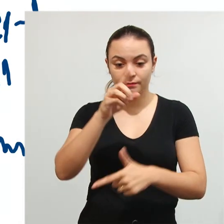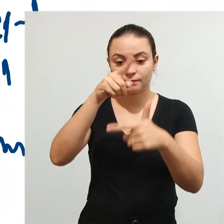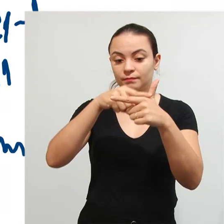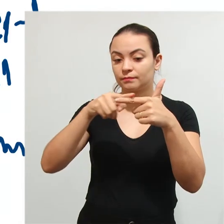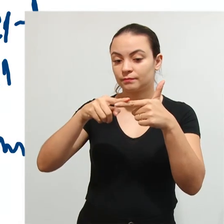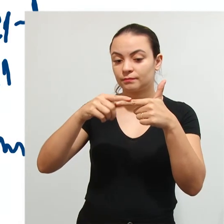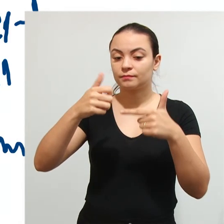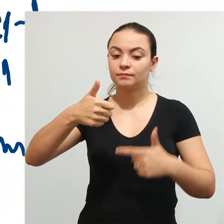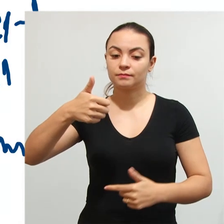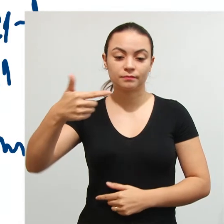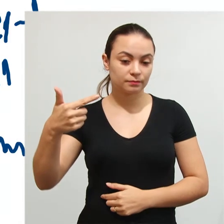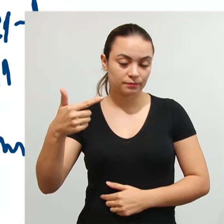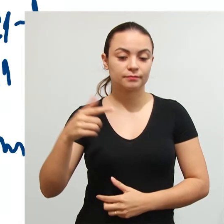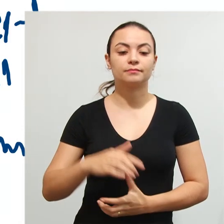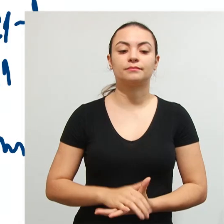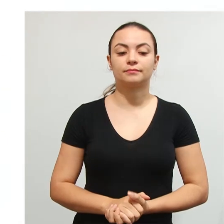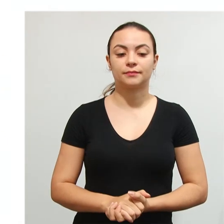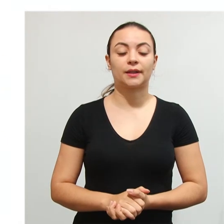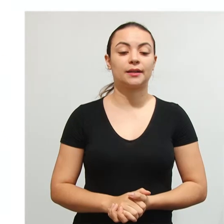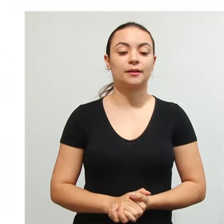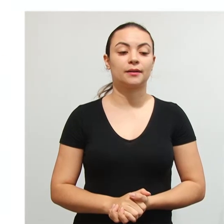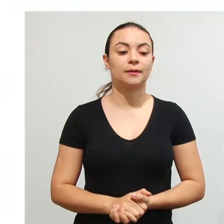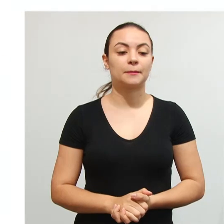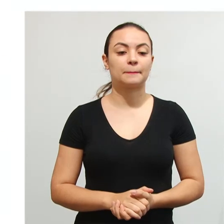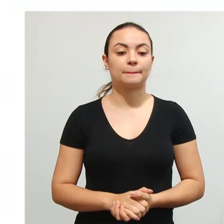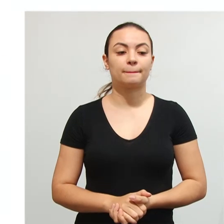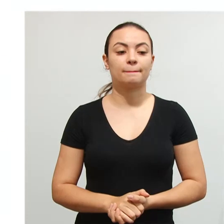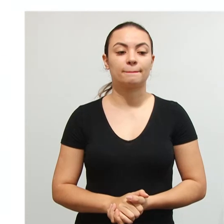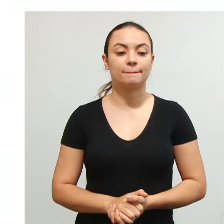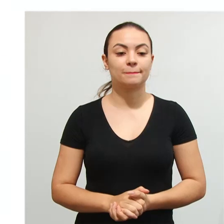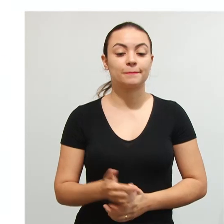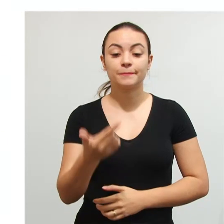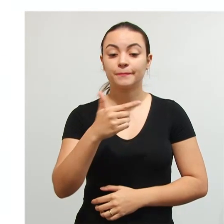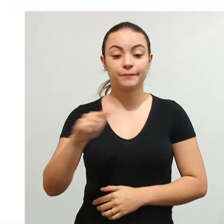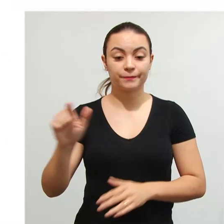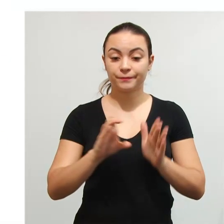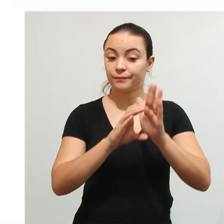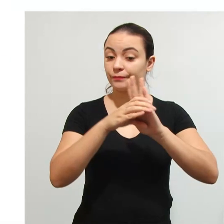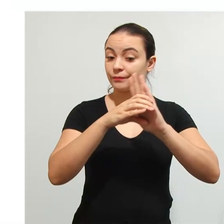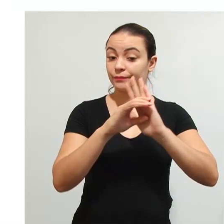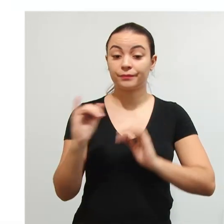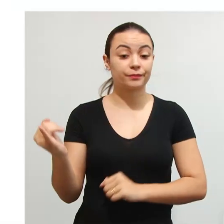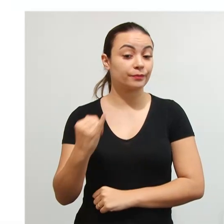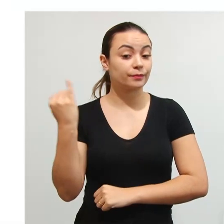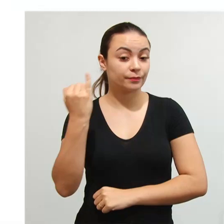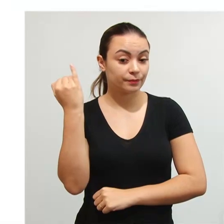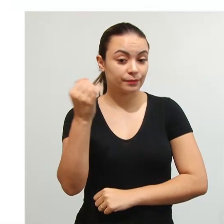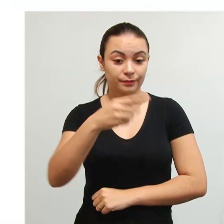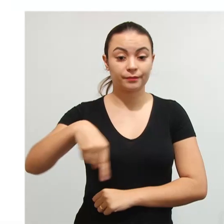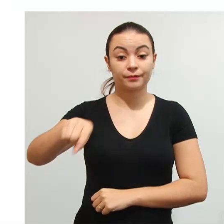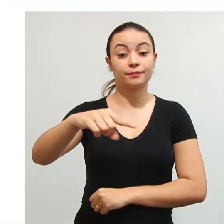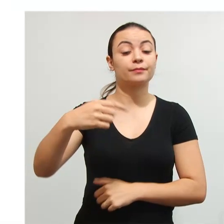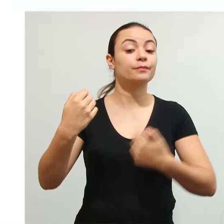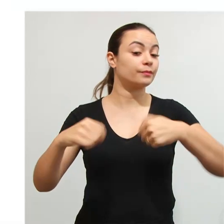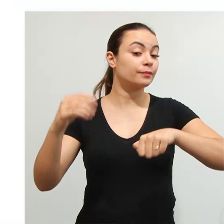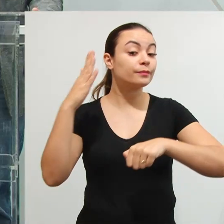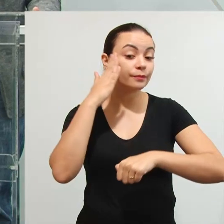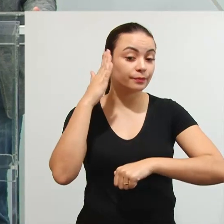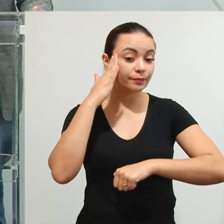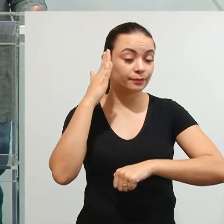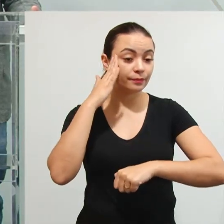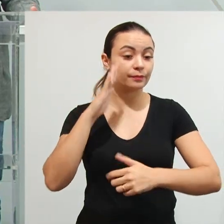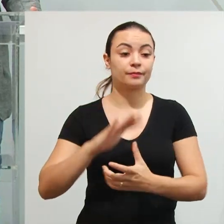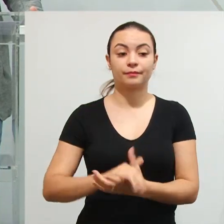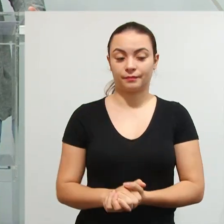influencia na forma de resolução outro conceito muito importante outro nomenclatura para taxa é o